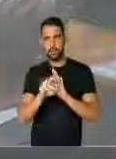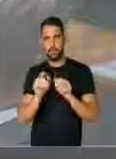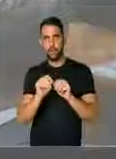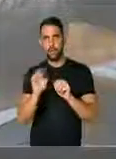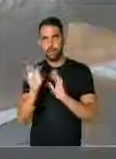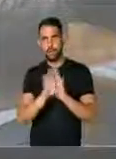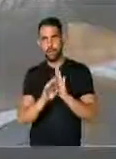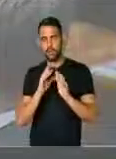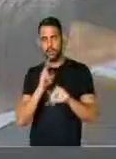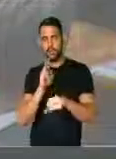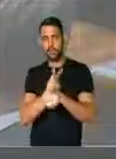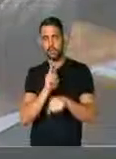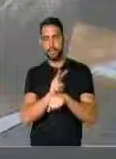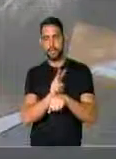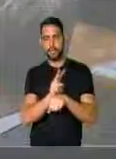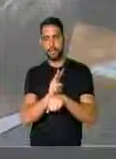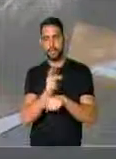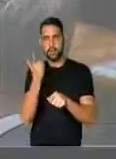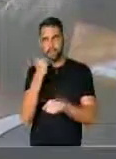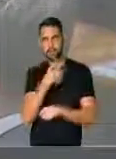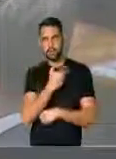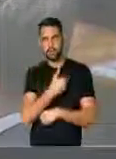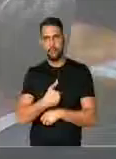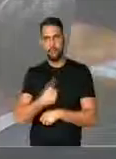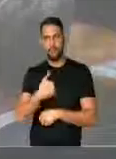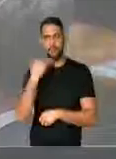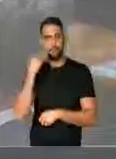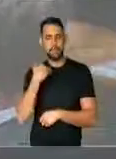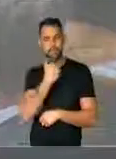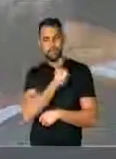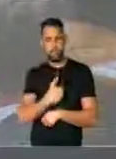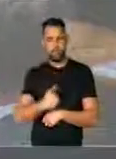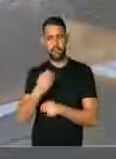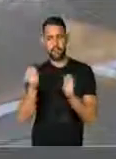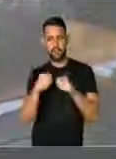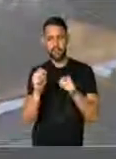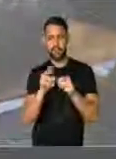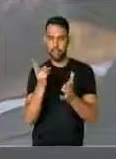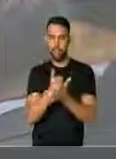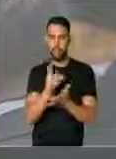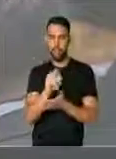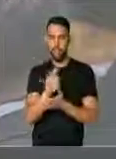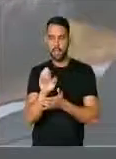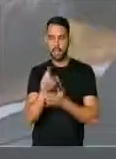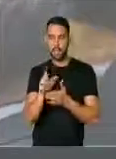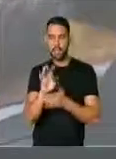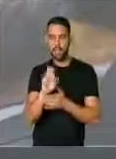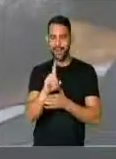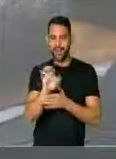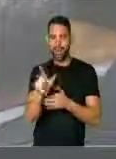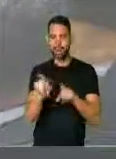uma redação que resguarde, né, a condição dos bancos públicos e possibilite as cooperativas de crédito também atender.